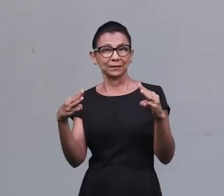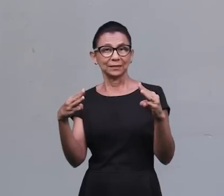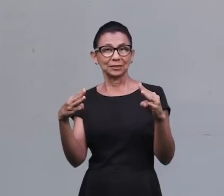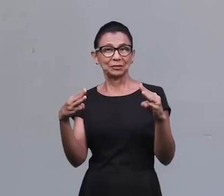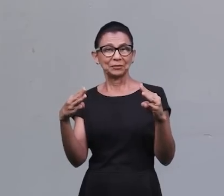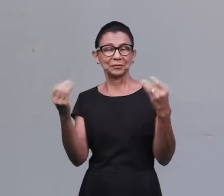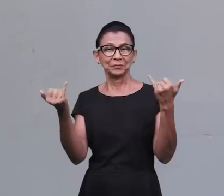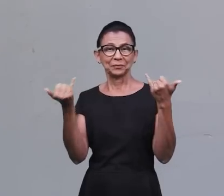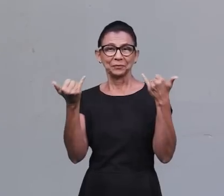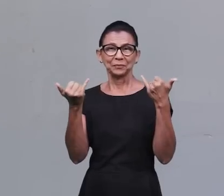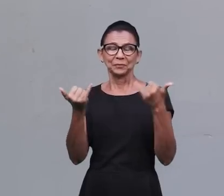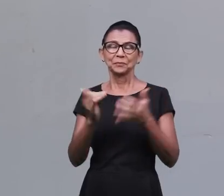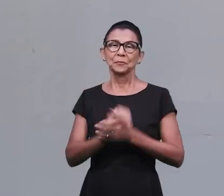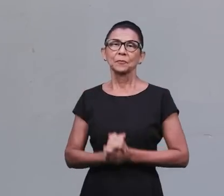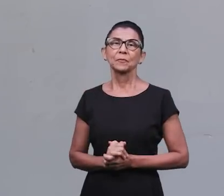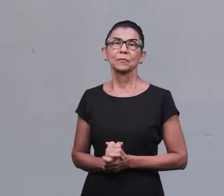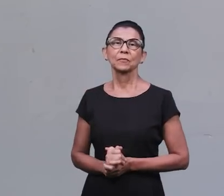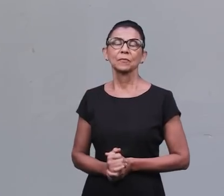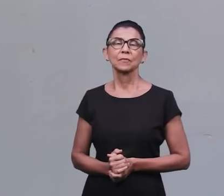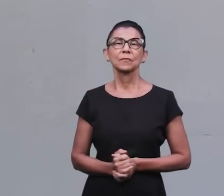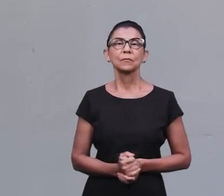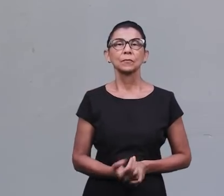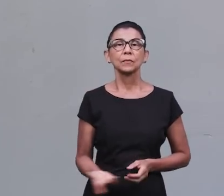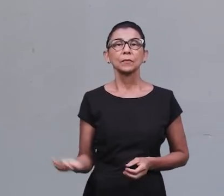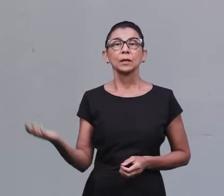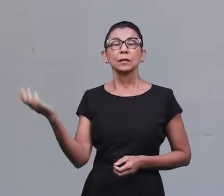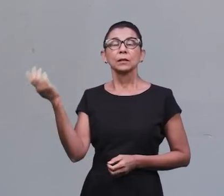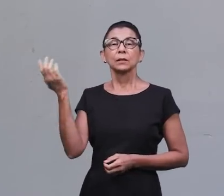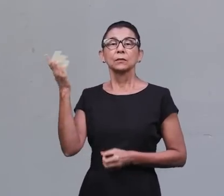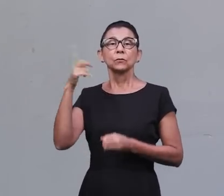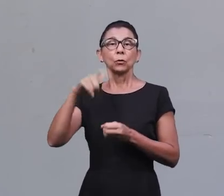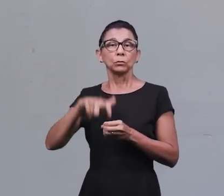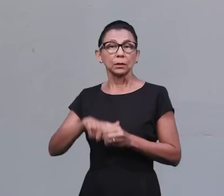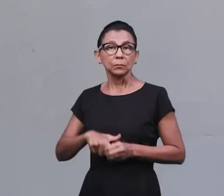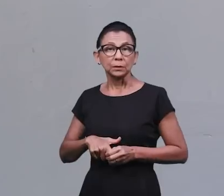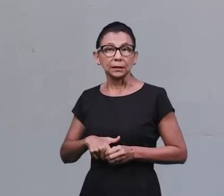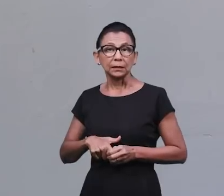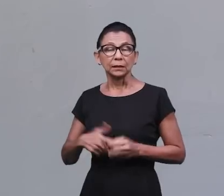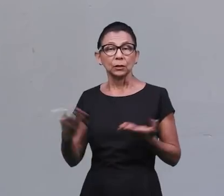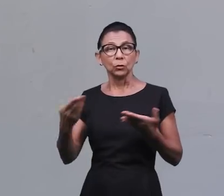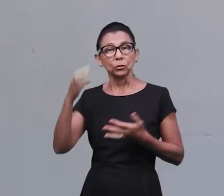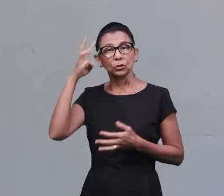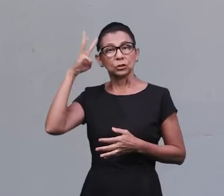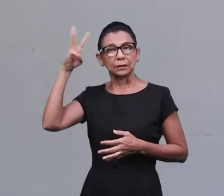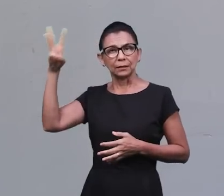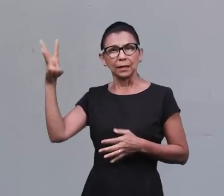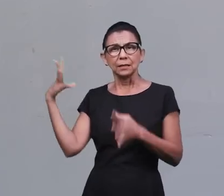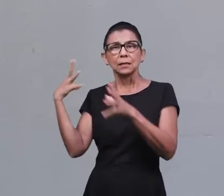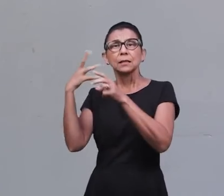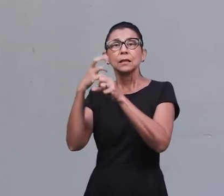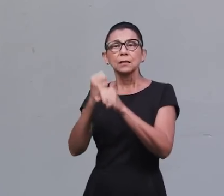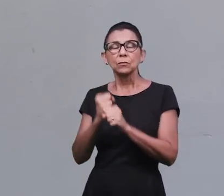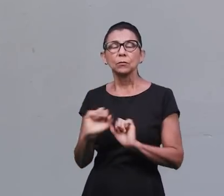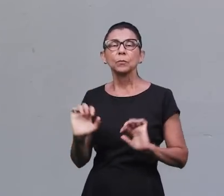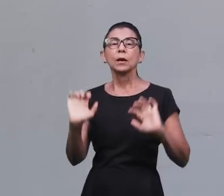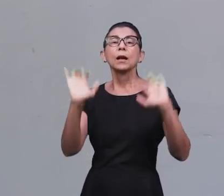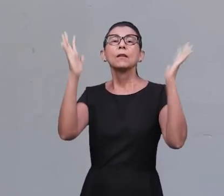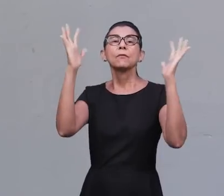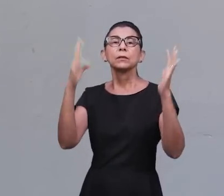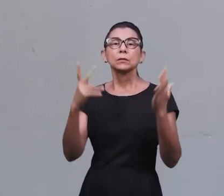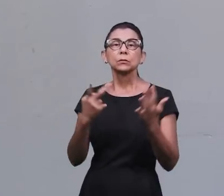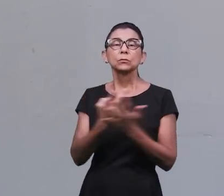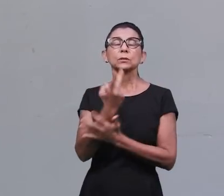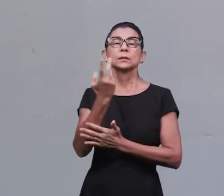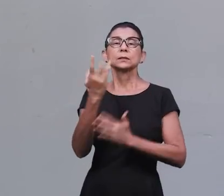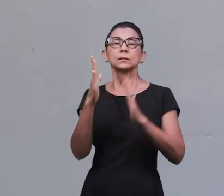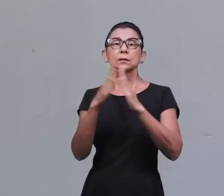News. Nós estamos aqui mais uma vez nesta terça-feira, onde vamos trazer um resumo dos eventos que ocorreram